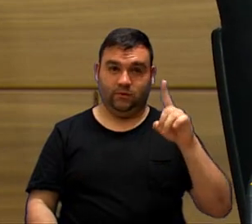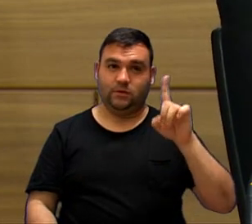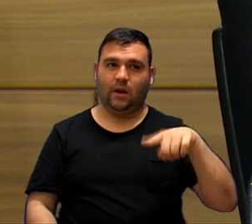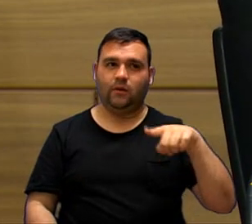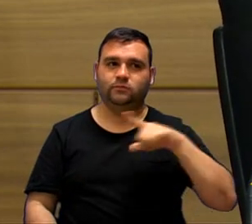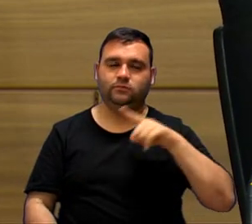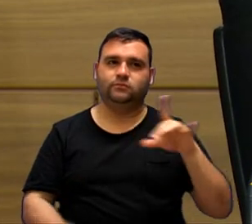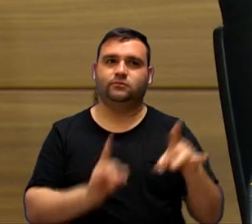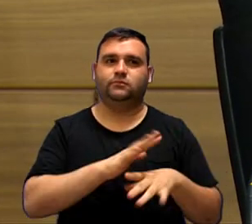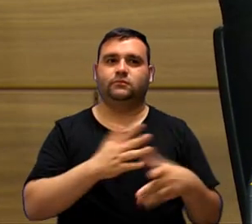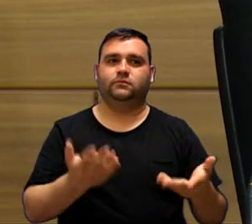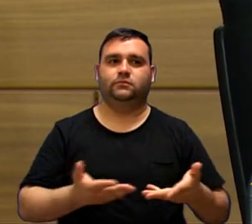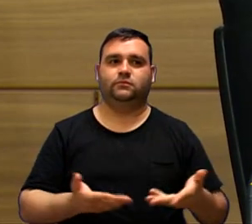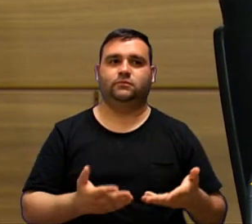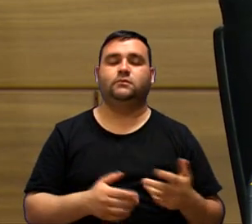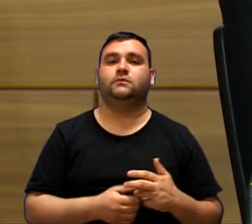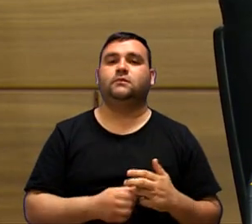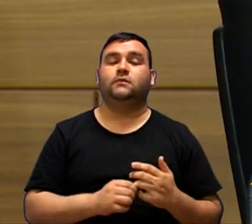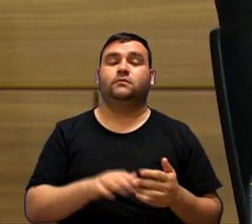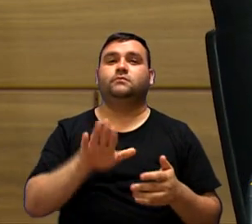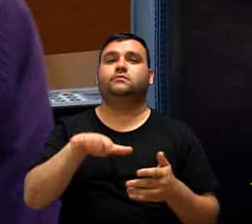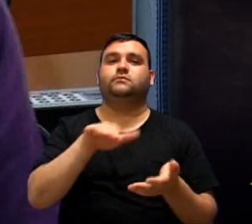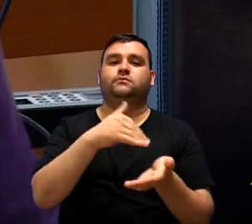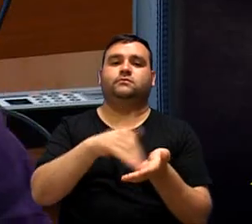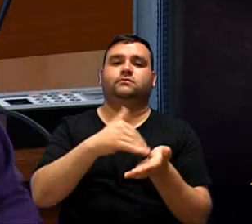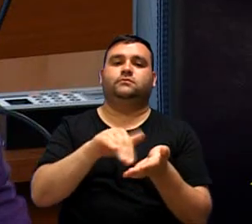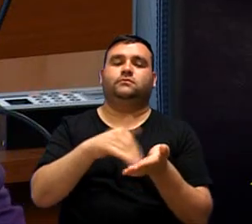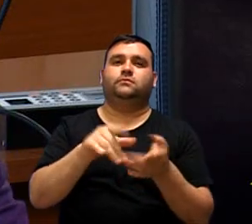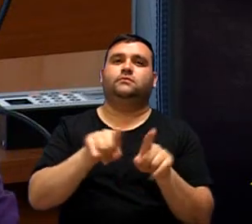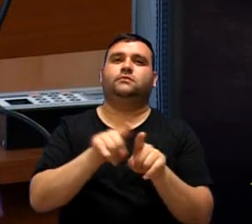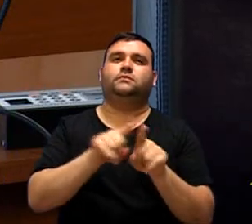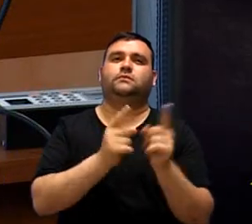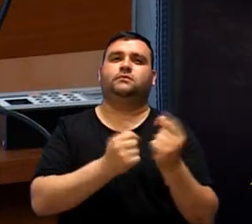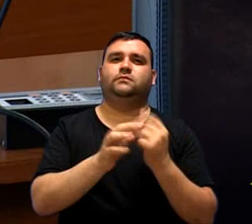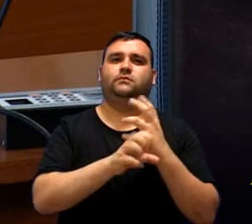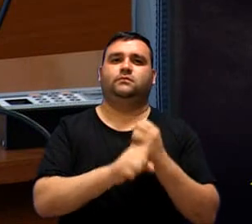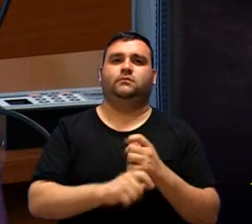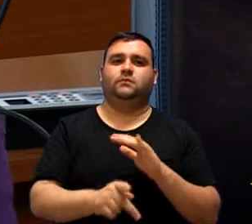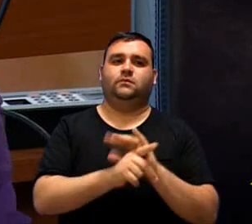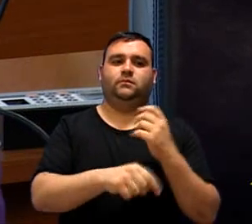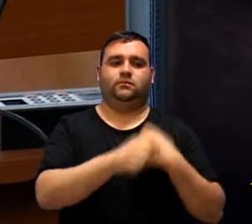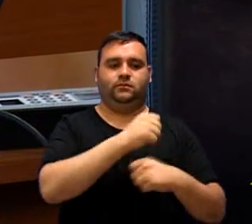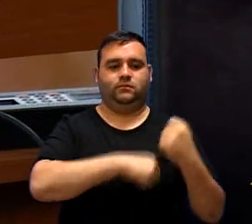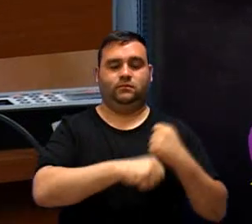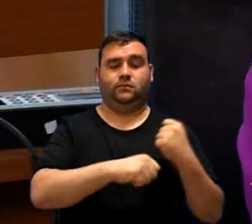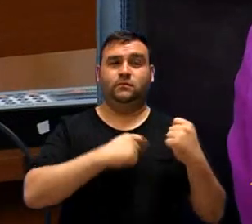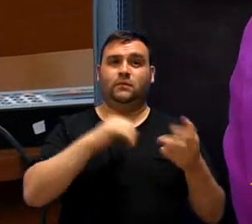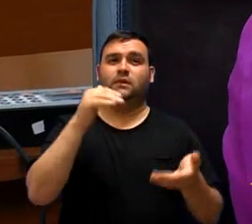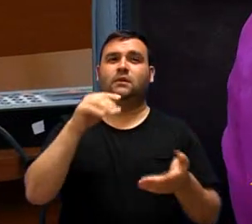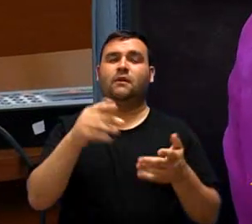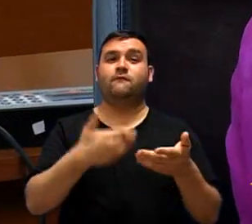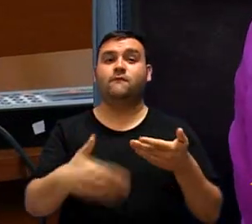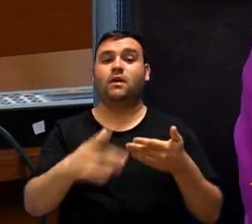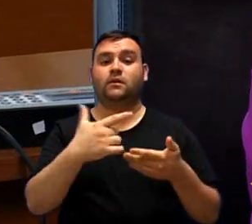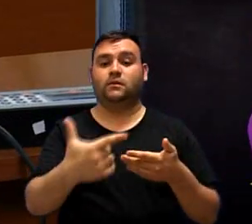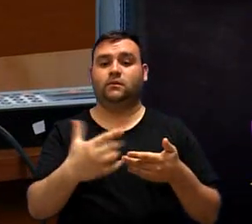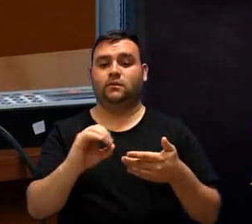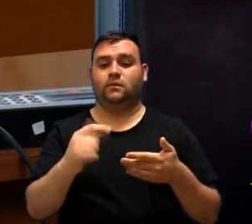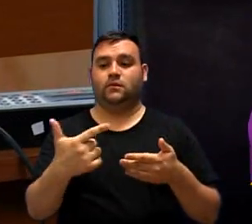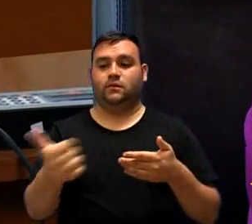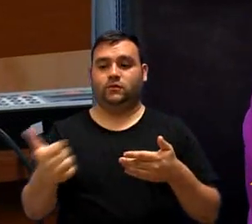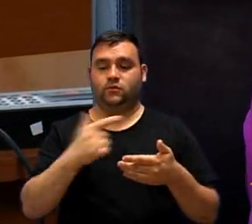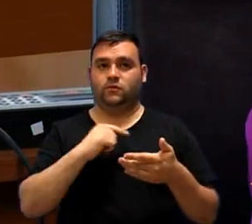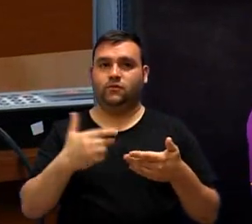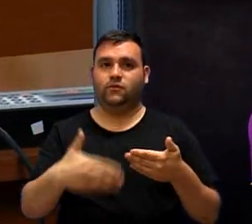que terminou aqui. Secretário, eu não vi isso em orçamentos anteriores, o senhor está prevendo até o que nós vamos arrecadar em